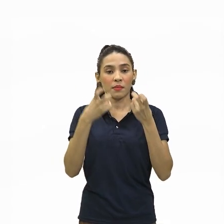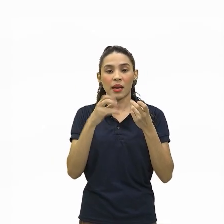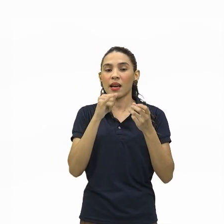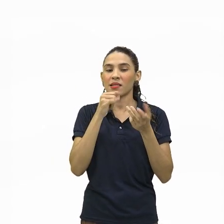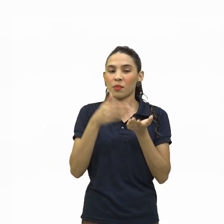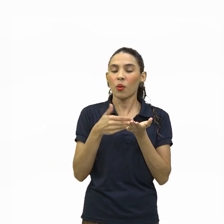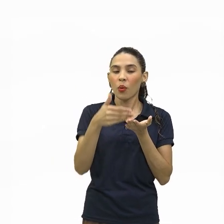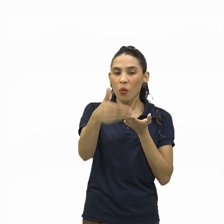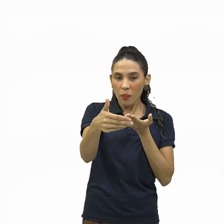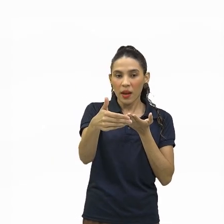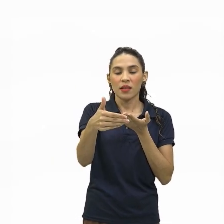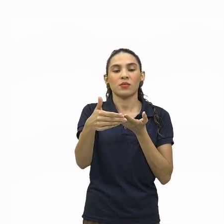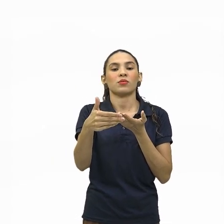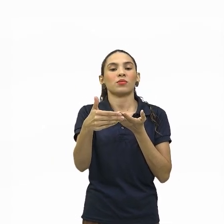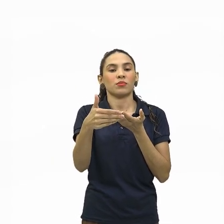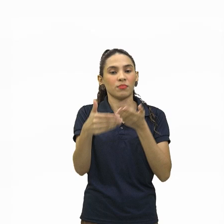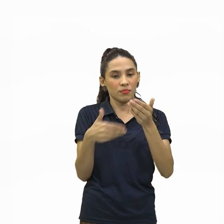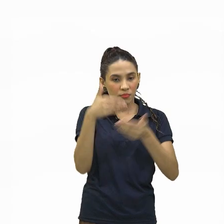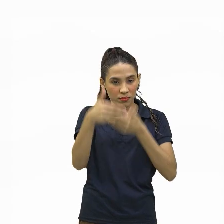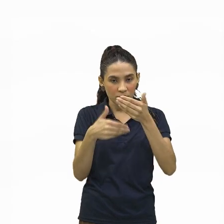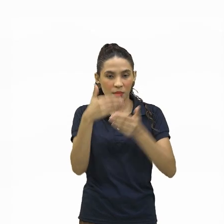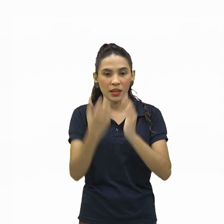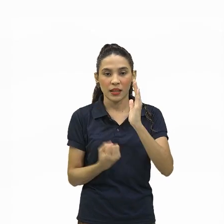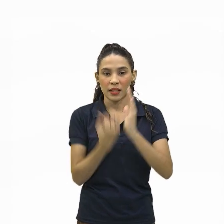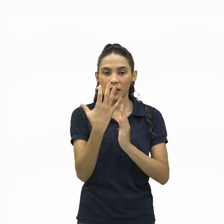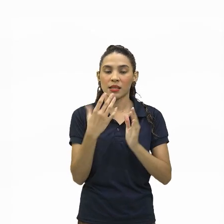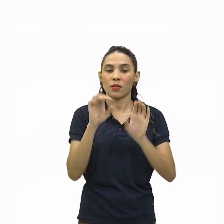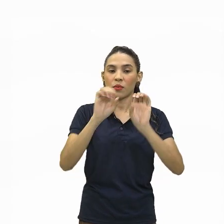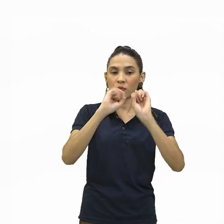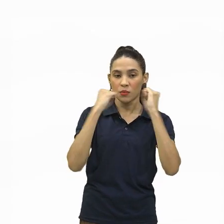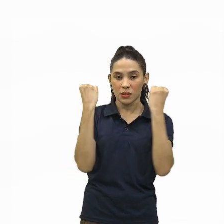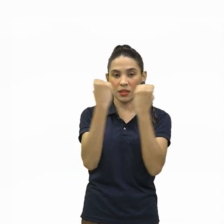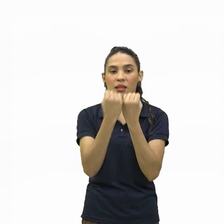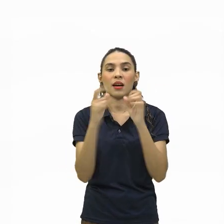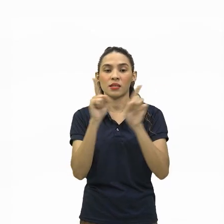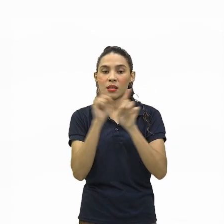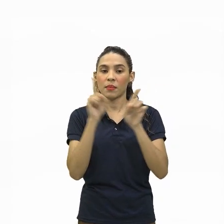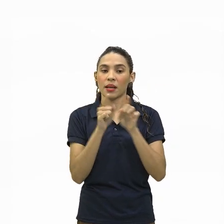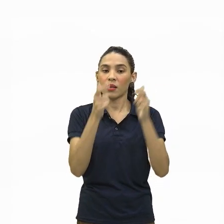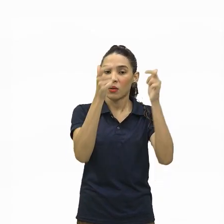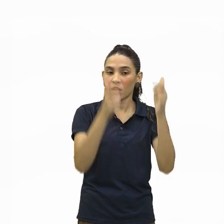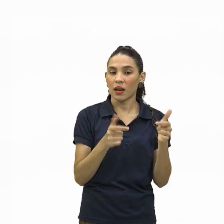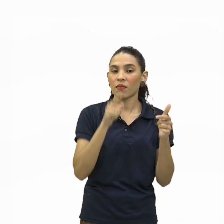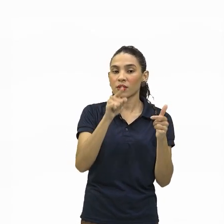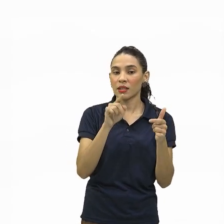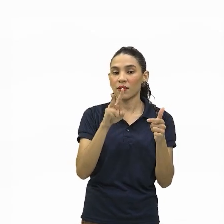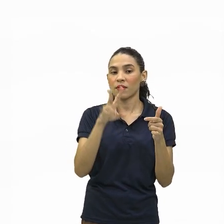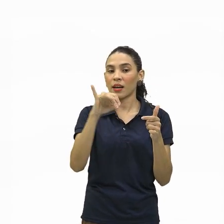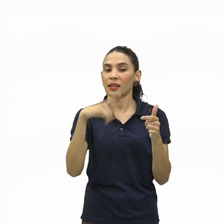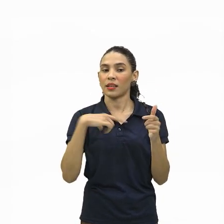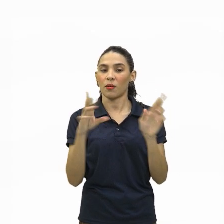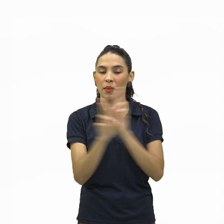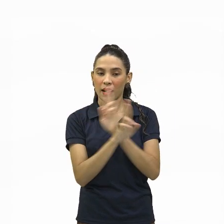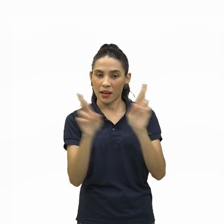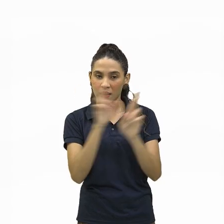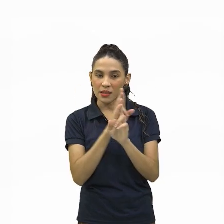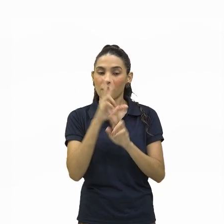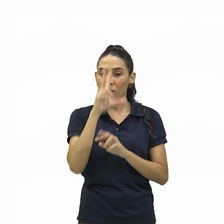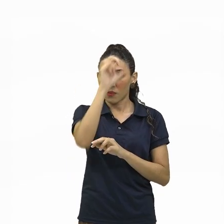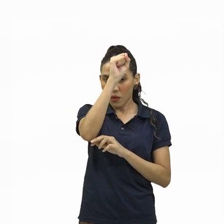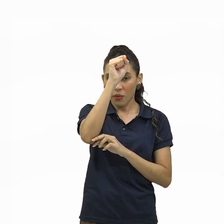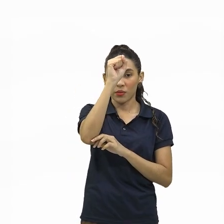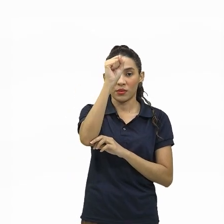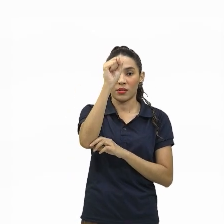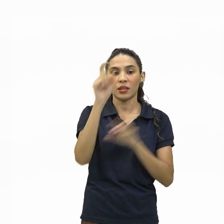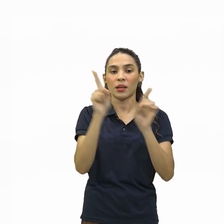o início da formação dessa sociedade, desse território, você já tem uma relação muito intensa